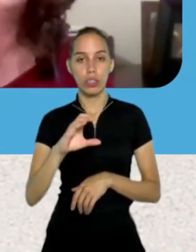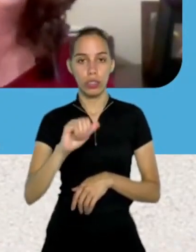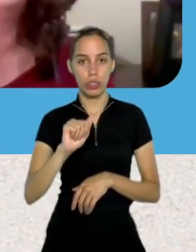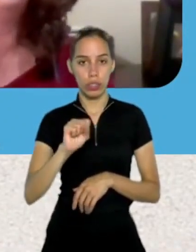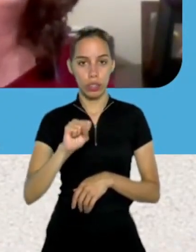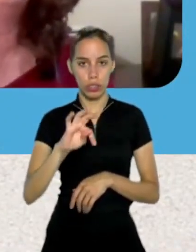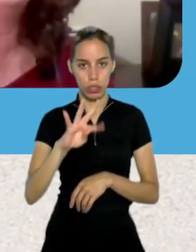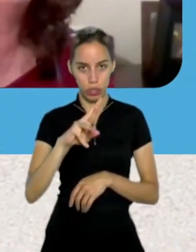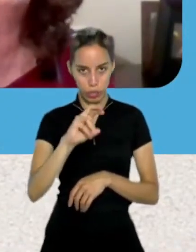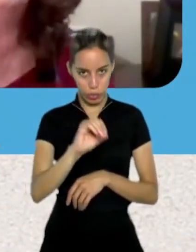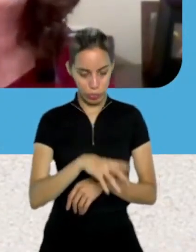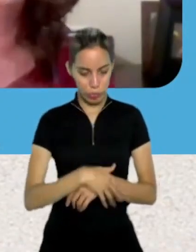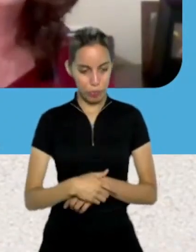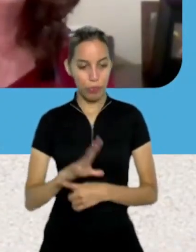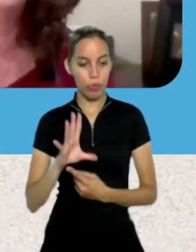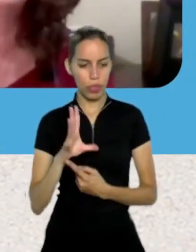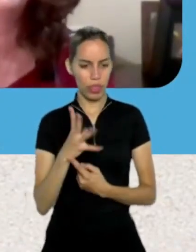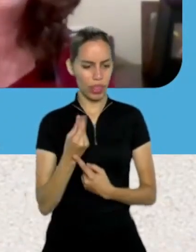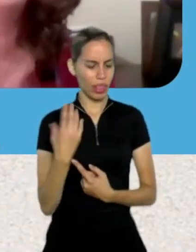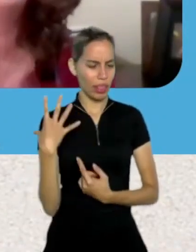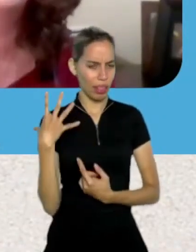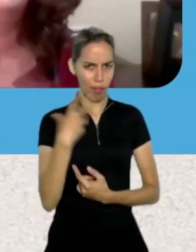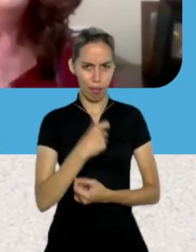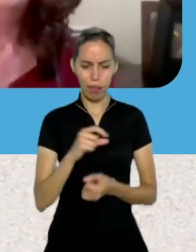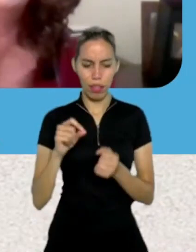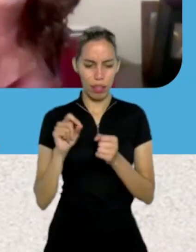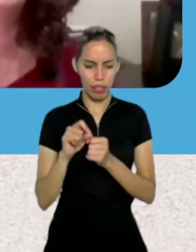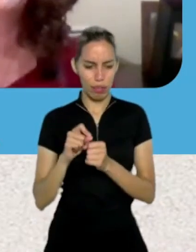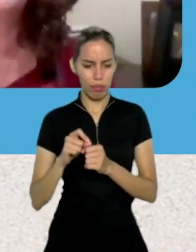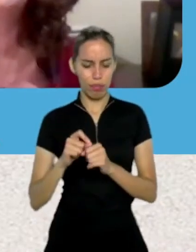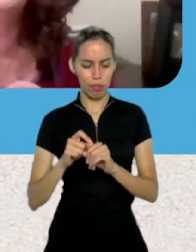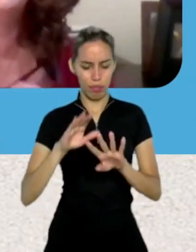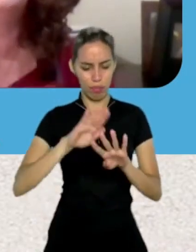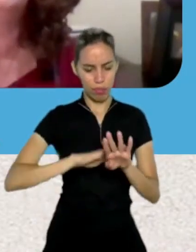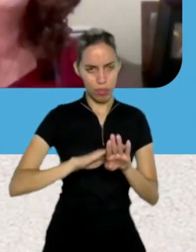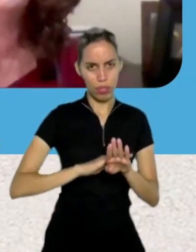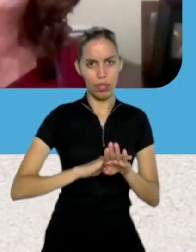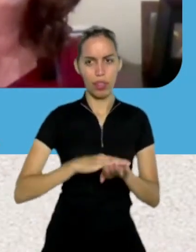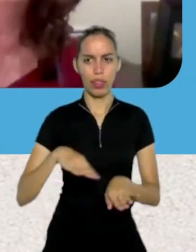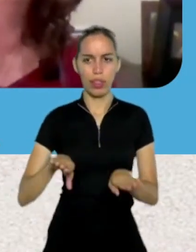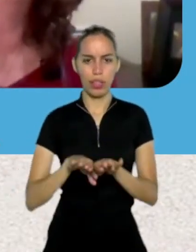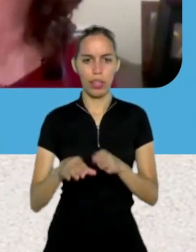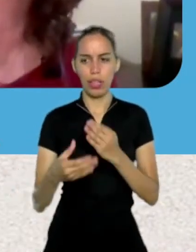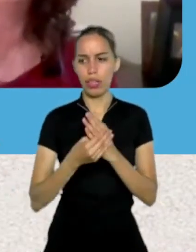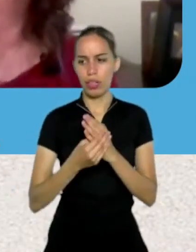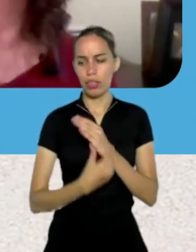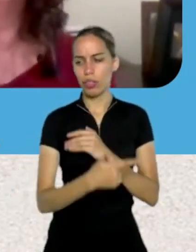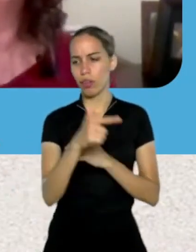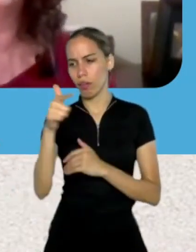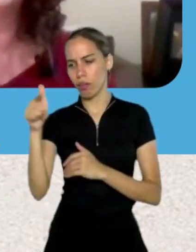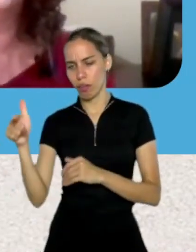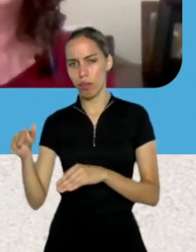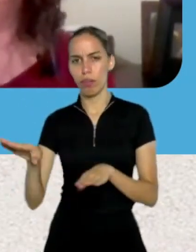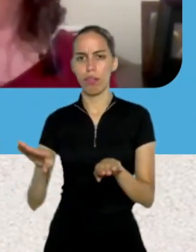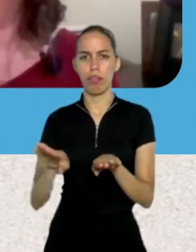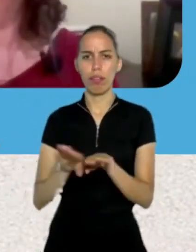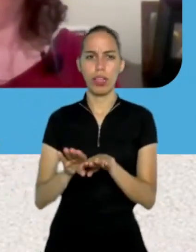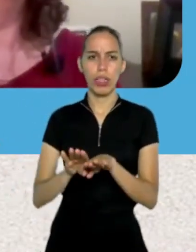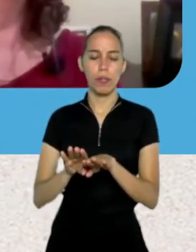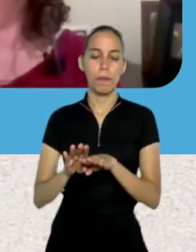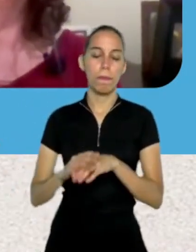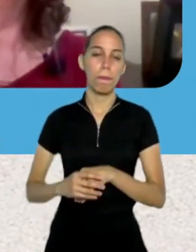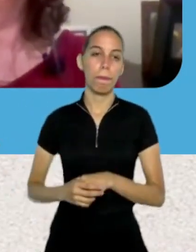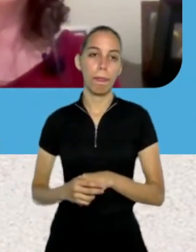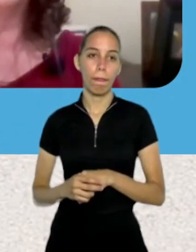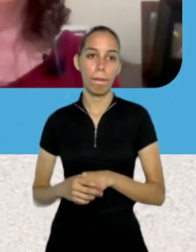assim, ela participou muito, ela fez várias capas, ela fez 2 capas desse livro da escola, do Poetizar, que a gente faz lá,